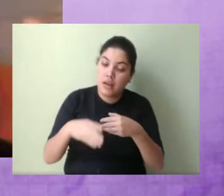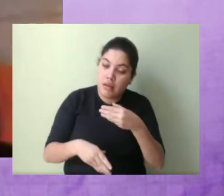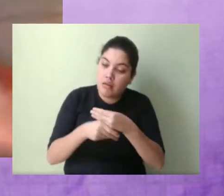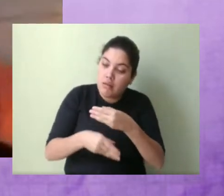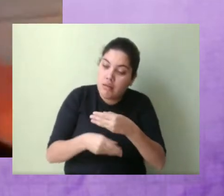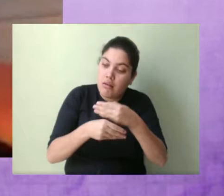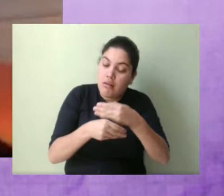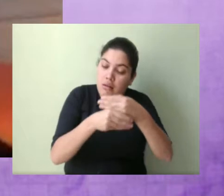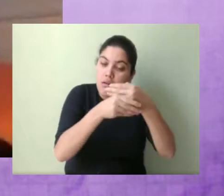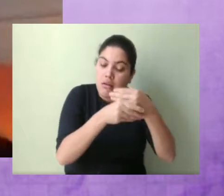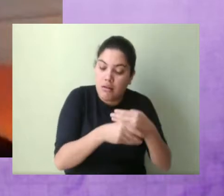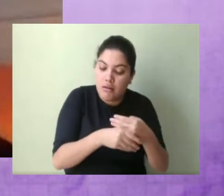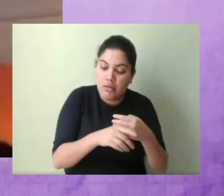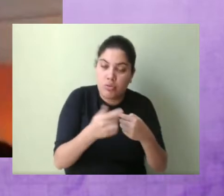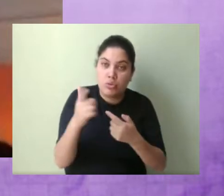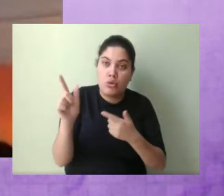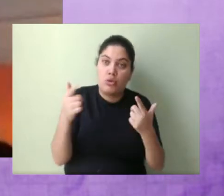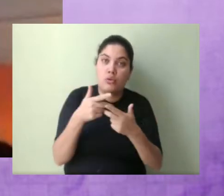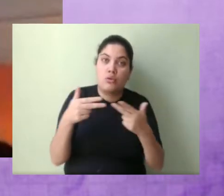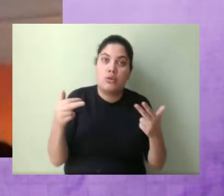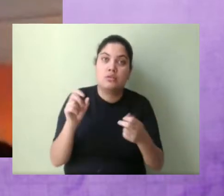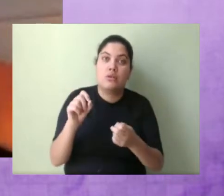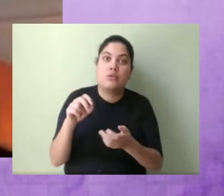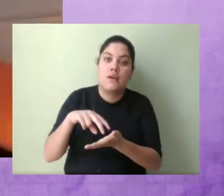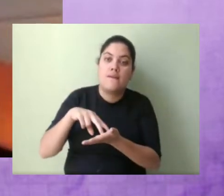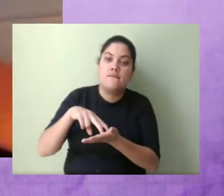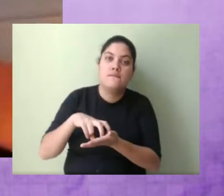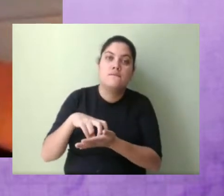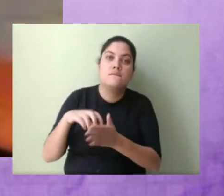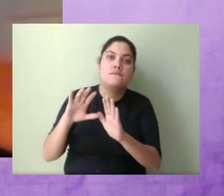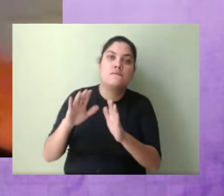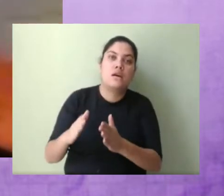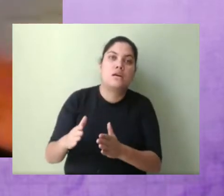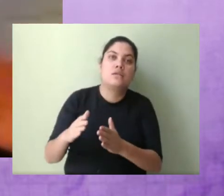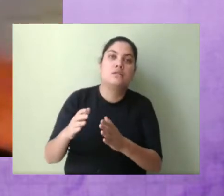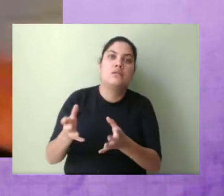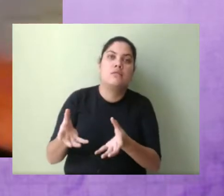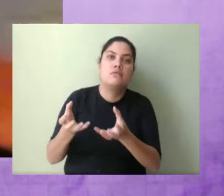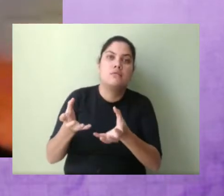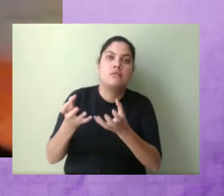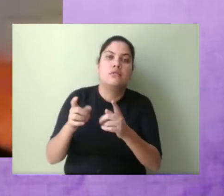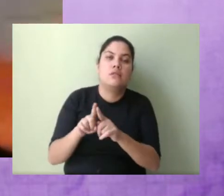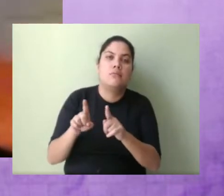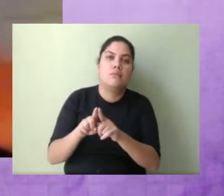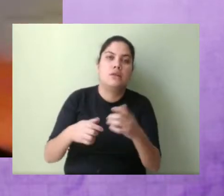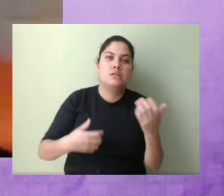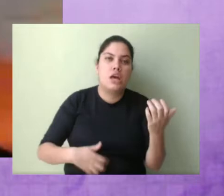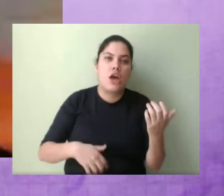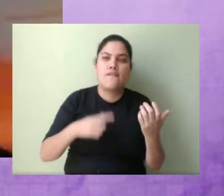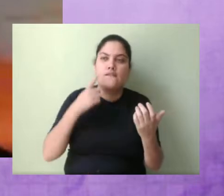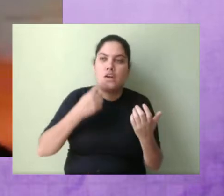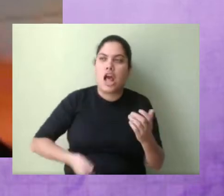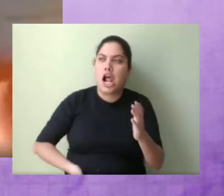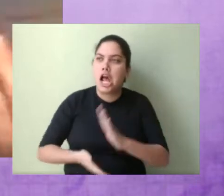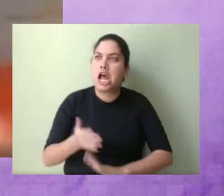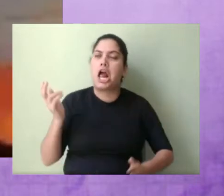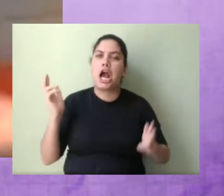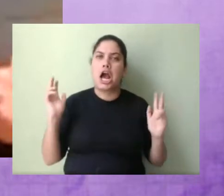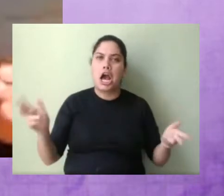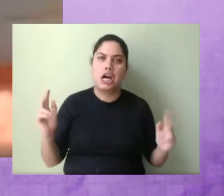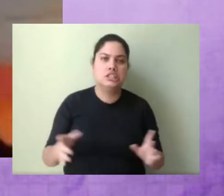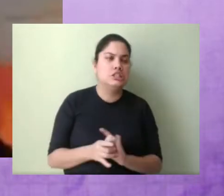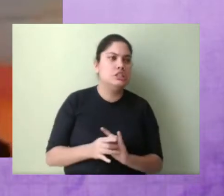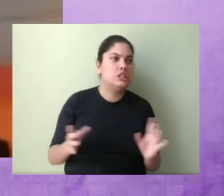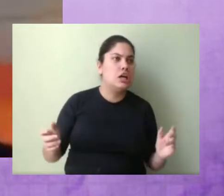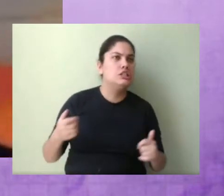Você, lá. Essa coisa a gente não vê, mas alimenta a expectativa do príncipe encantado. E para piorar, a